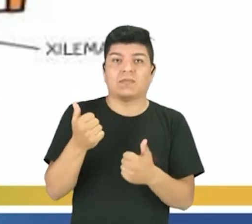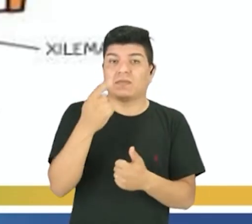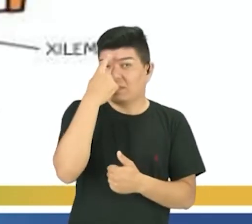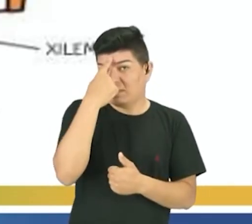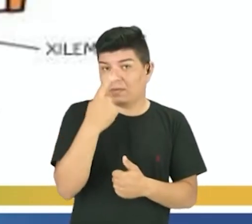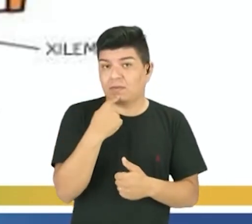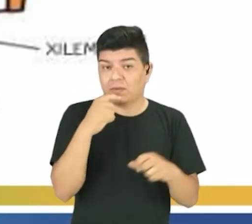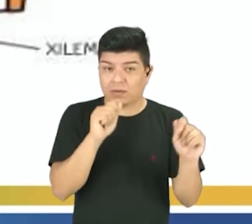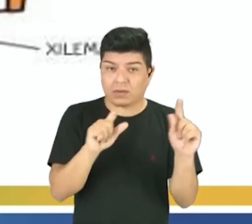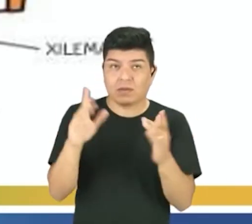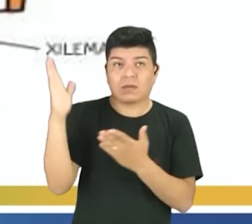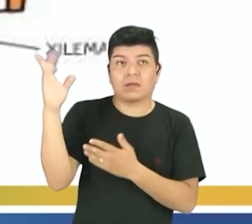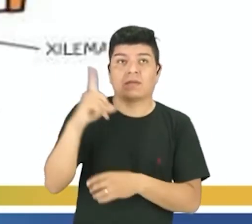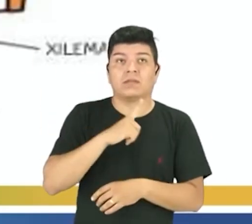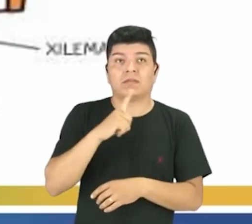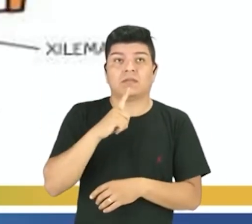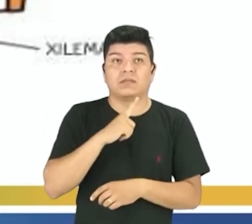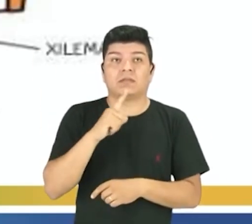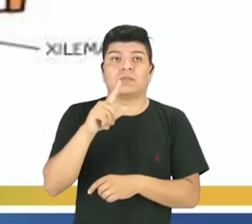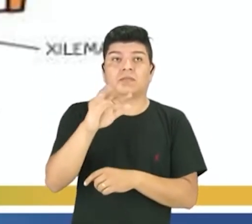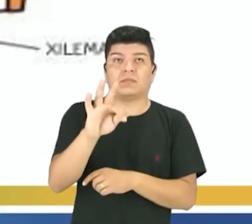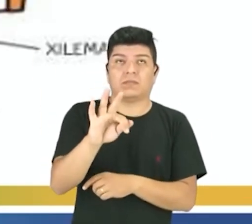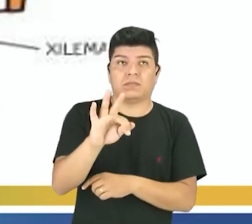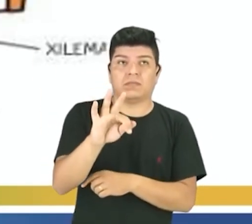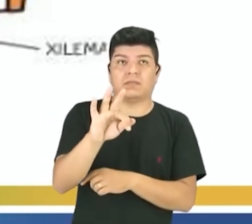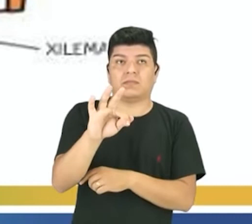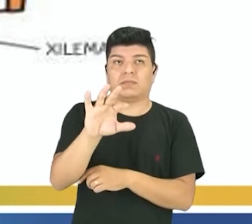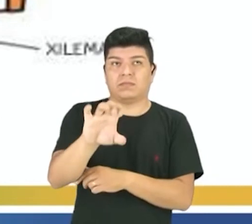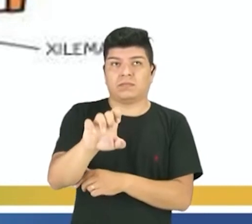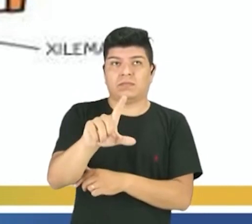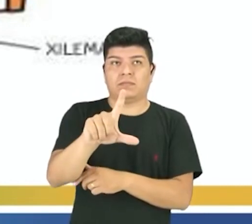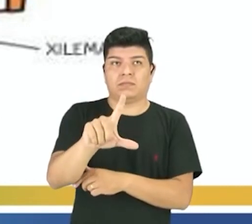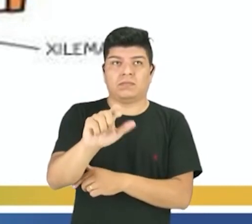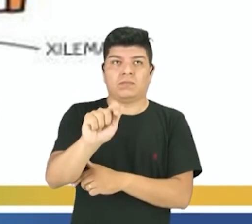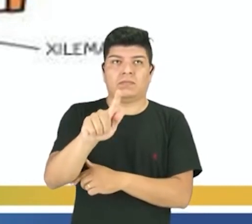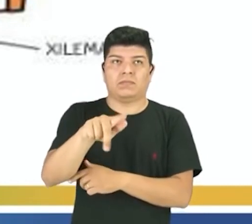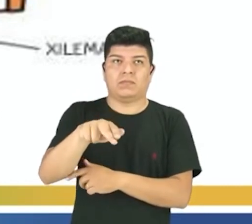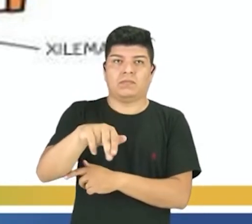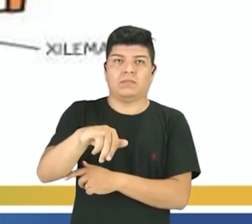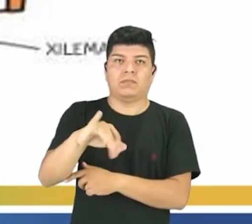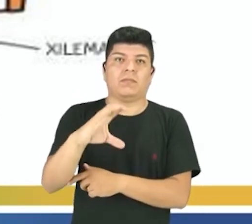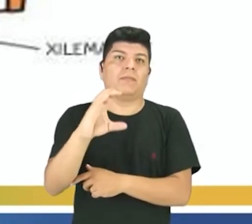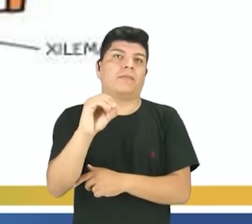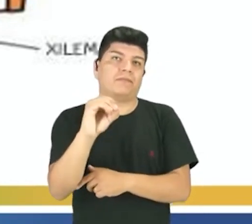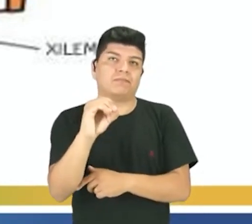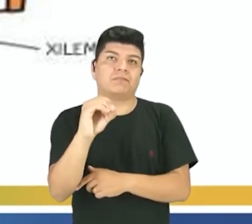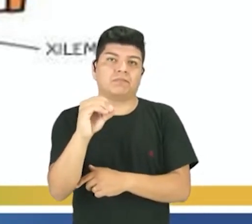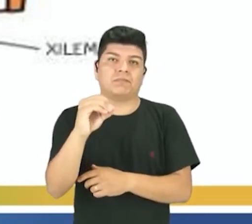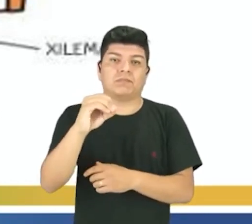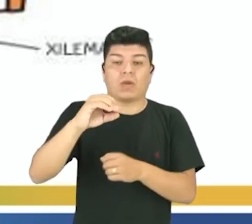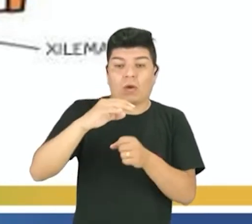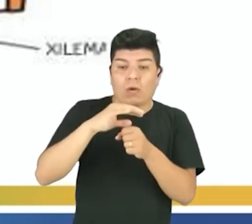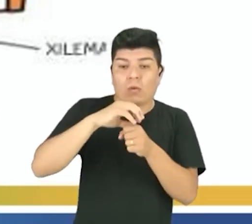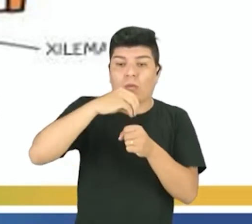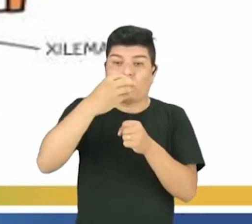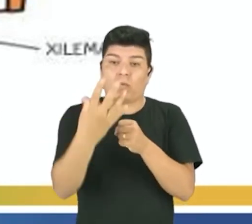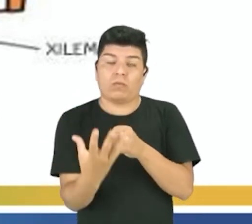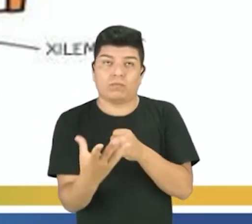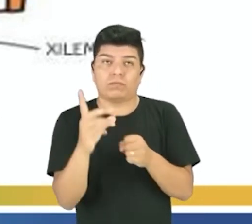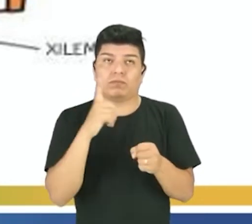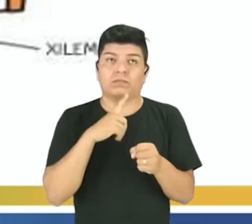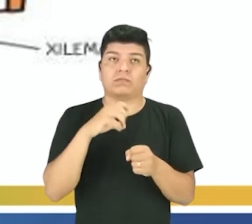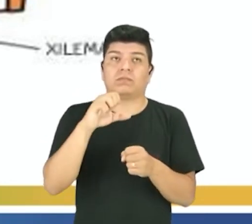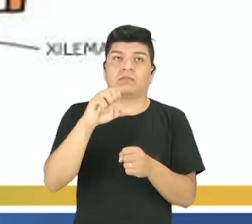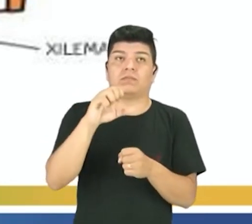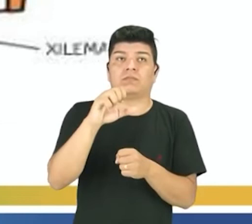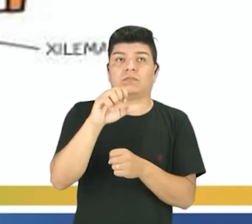só. Aqui nós temos o feloderme, né? Ou felogênio, na verdade, que é essa parte mais interior. Para fora você vai ter o suber. O